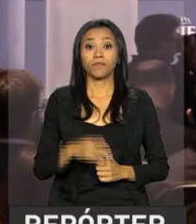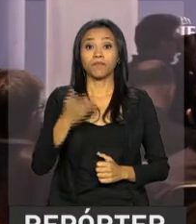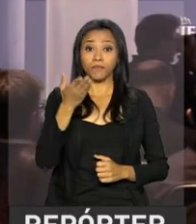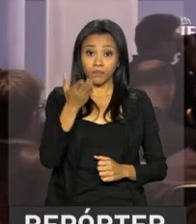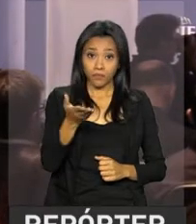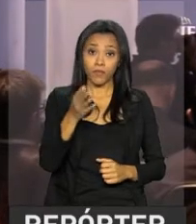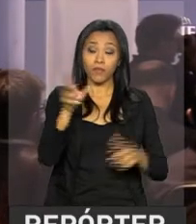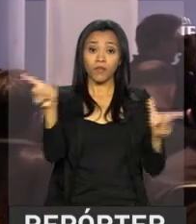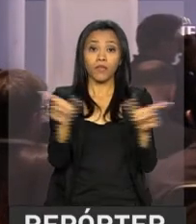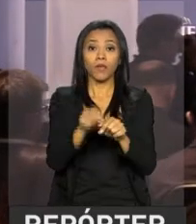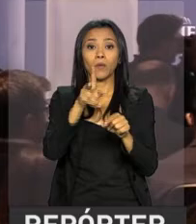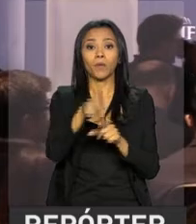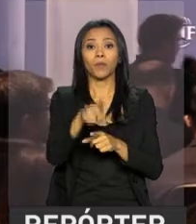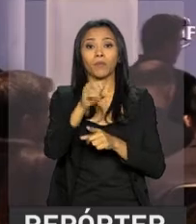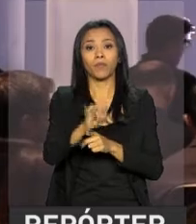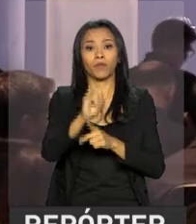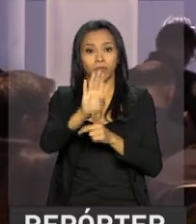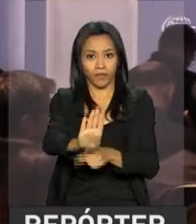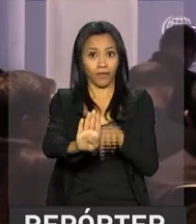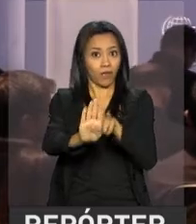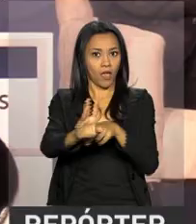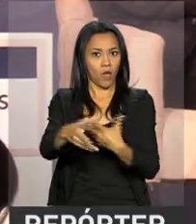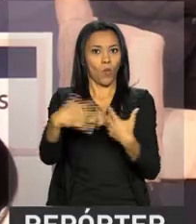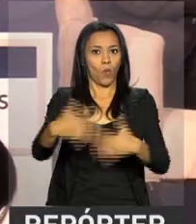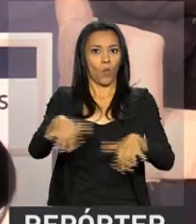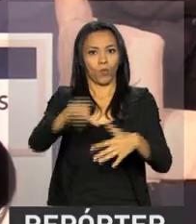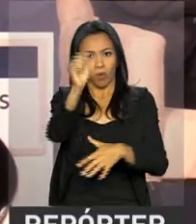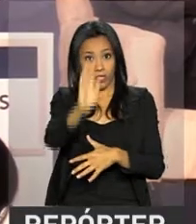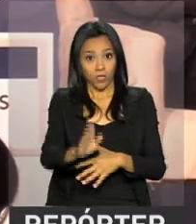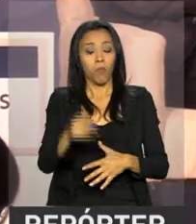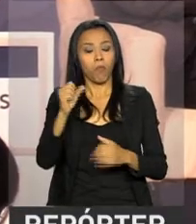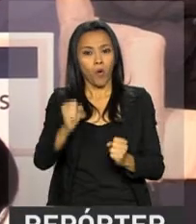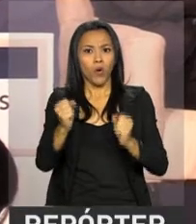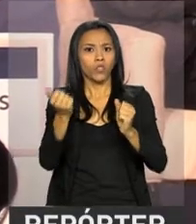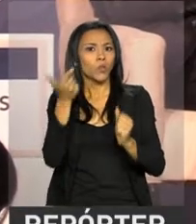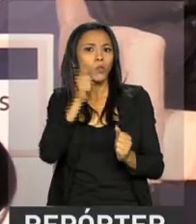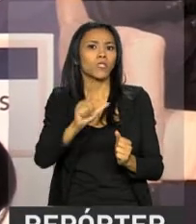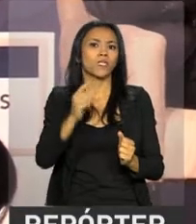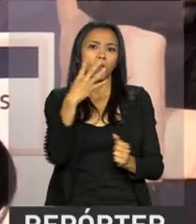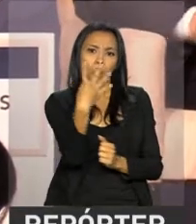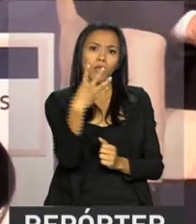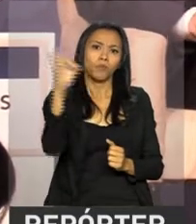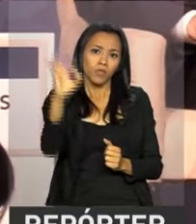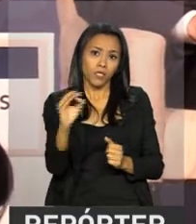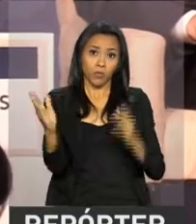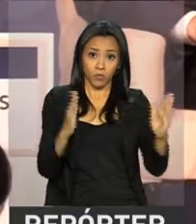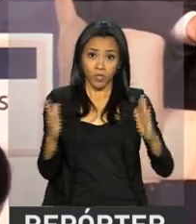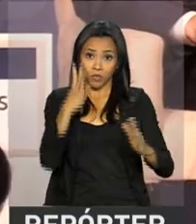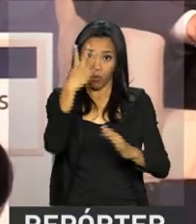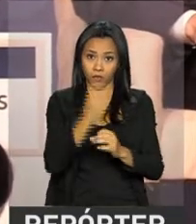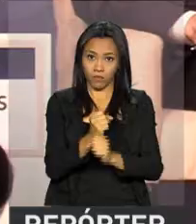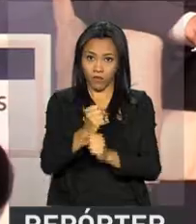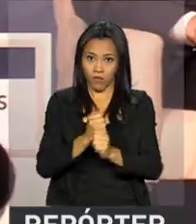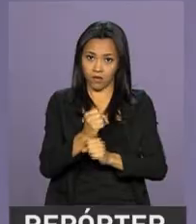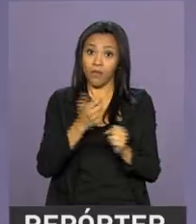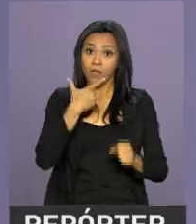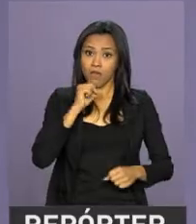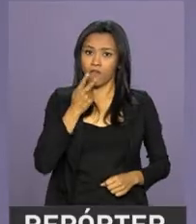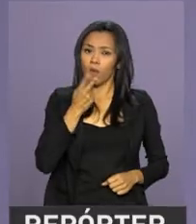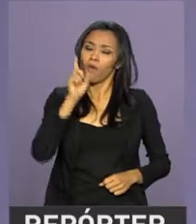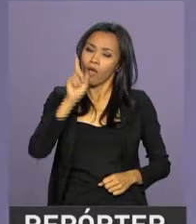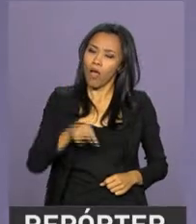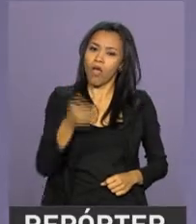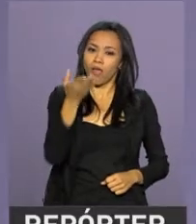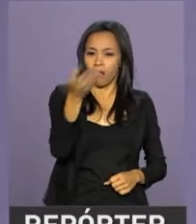produto interno bruto potencial do brasil pode chegar a 4% em quatro anos a afirmação foi feita em